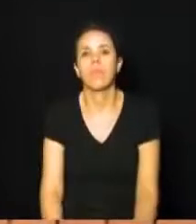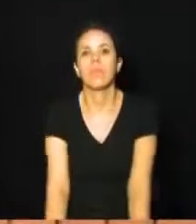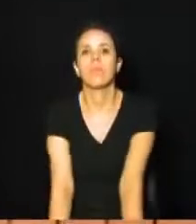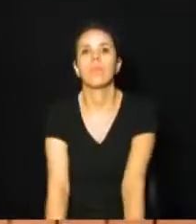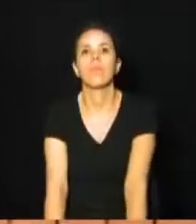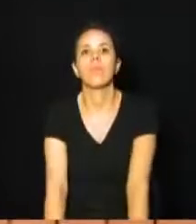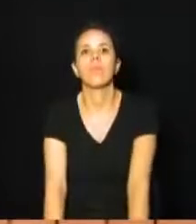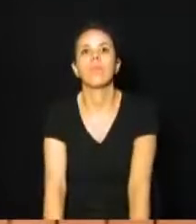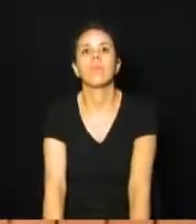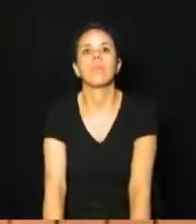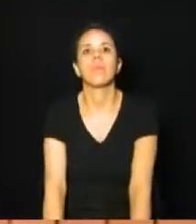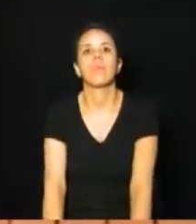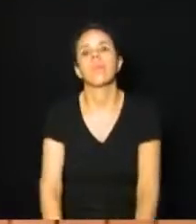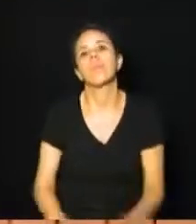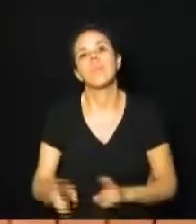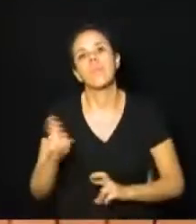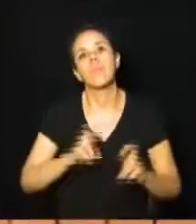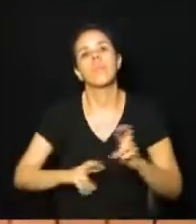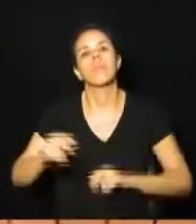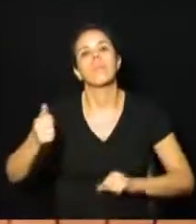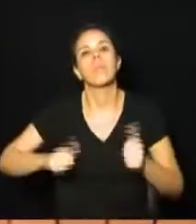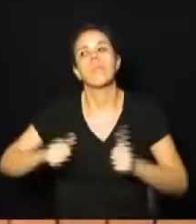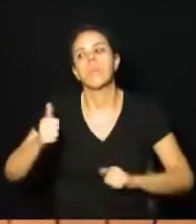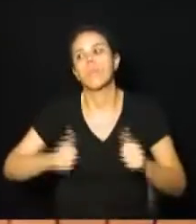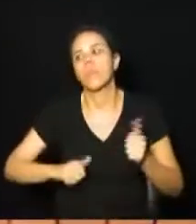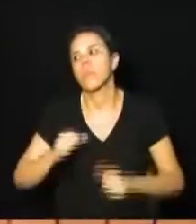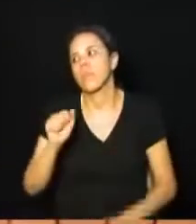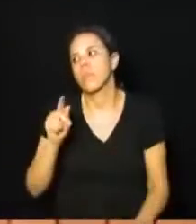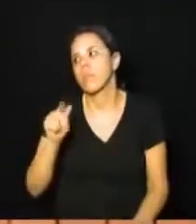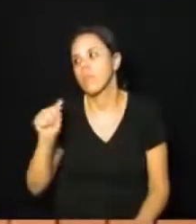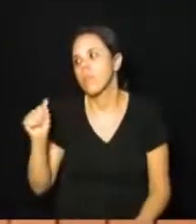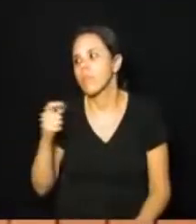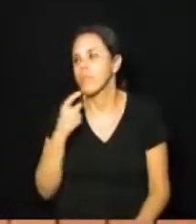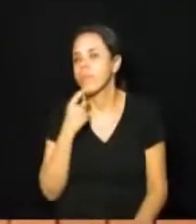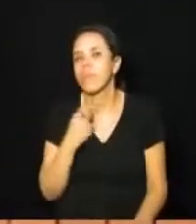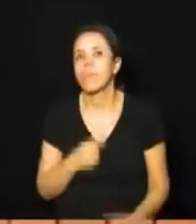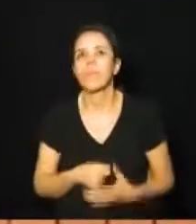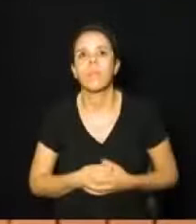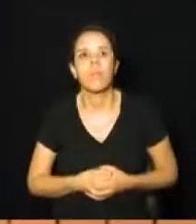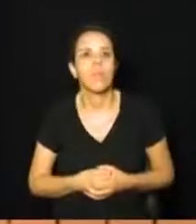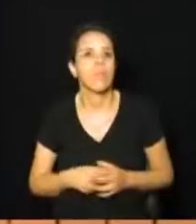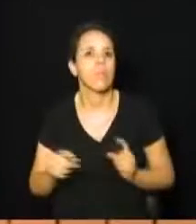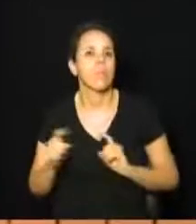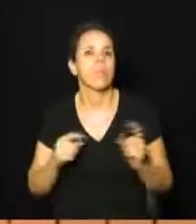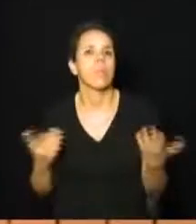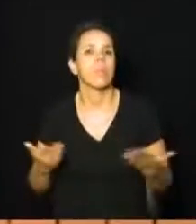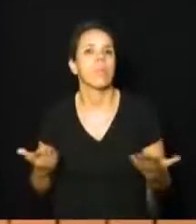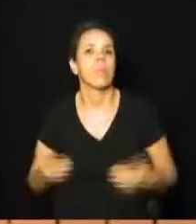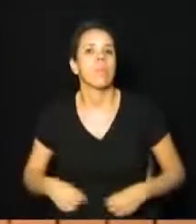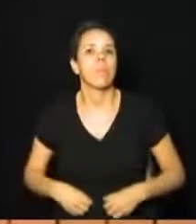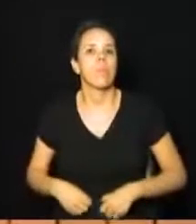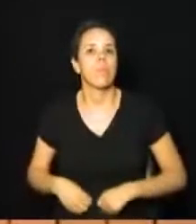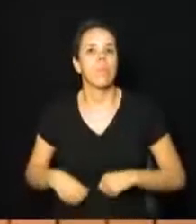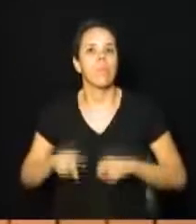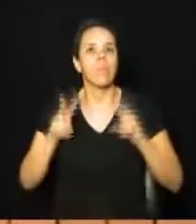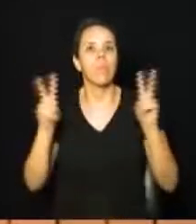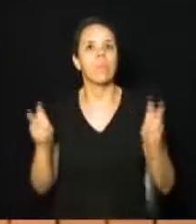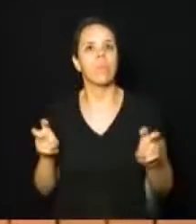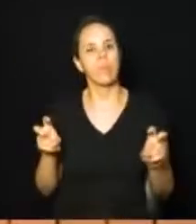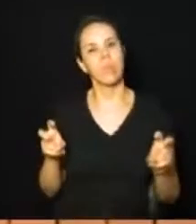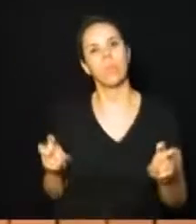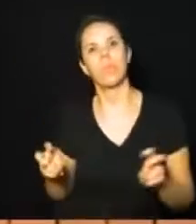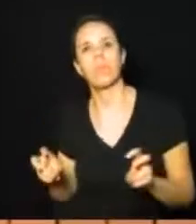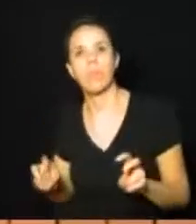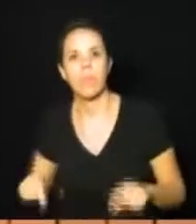que analisa e avalia a APA Campinas. A reunião de hoje terá como tema